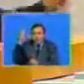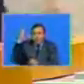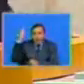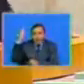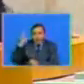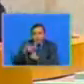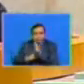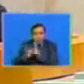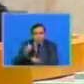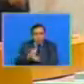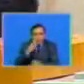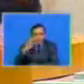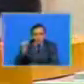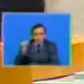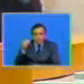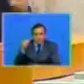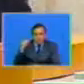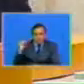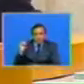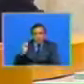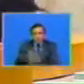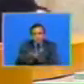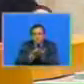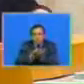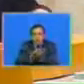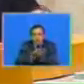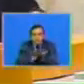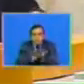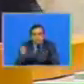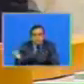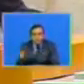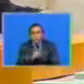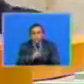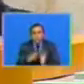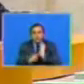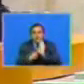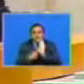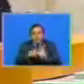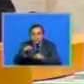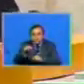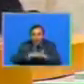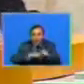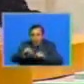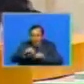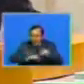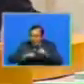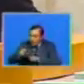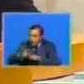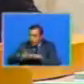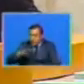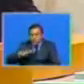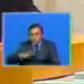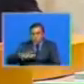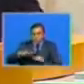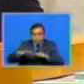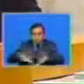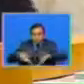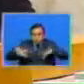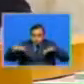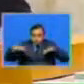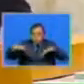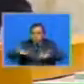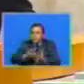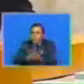30 e 40. Nada de inovador foi apresentado, a não ser rasgar a cidade em piscinões que nada